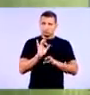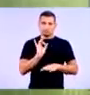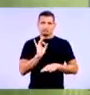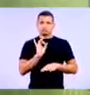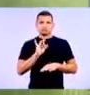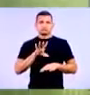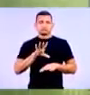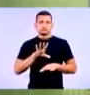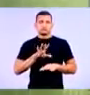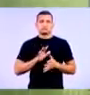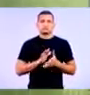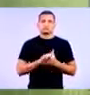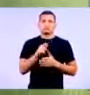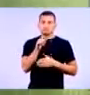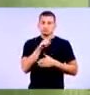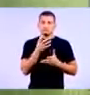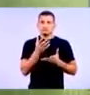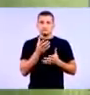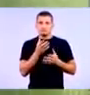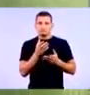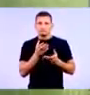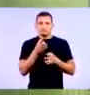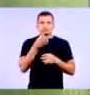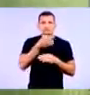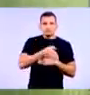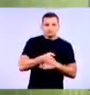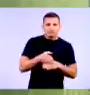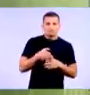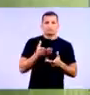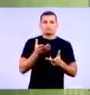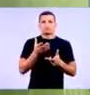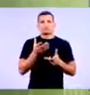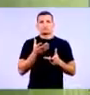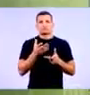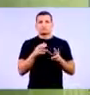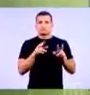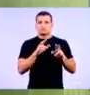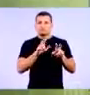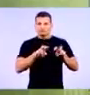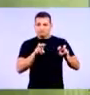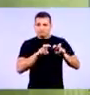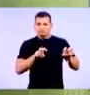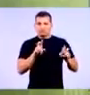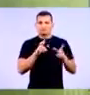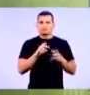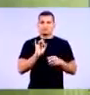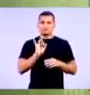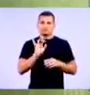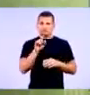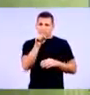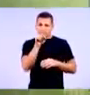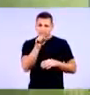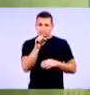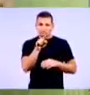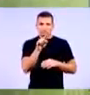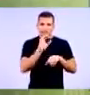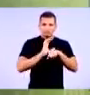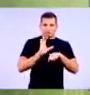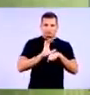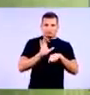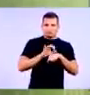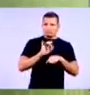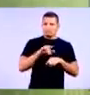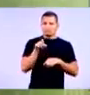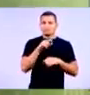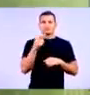sozinho. Você navega no ambiente, você acessa o ambiente, você e o curso. Você não tem tutoria, você não tem